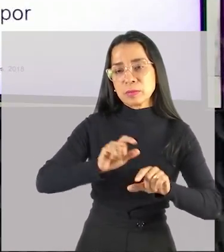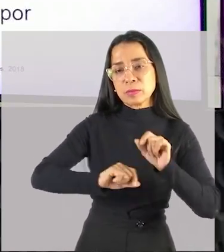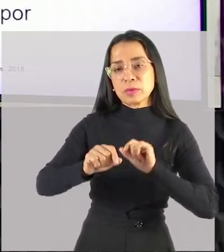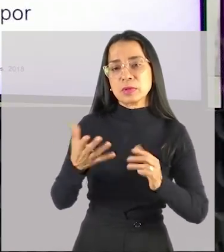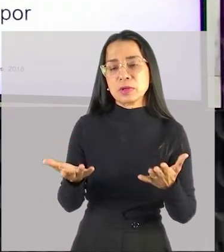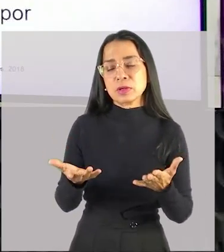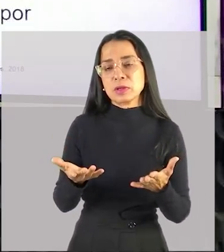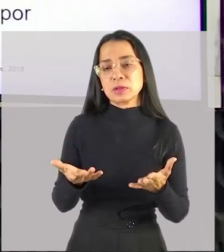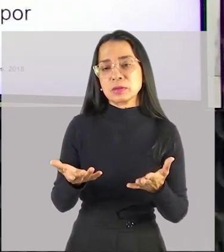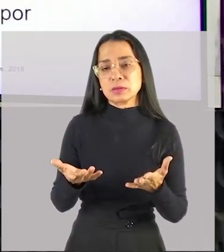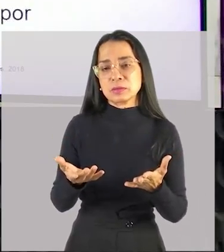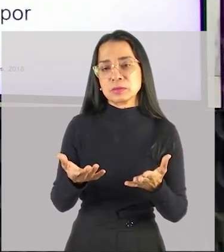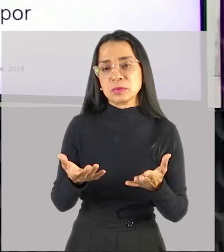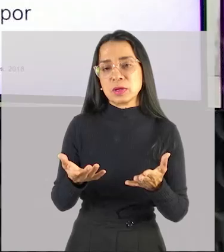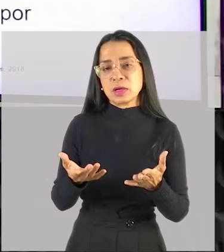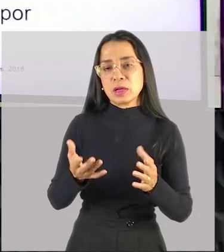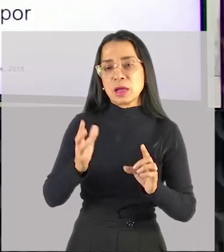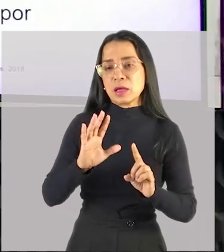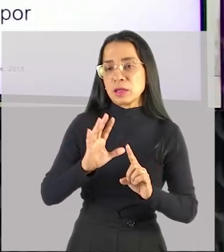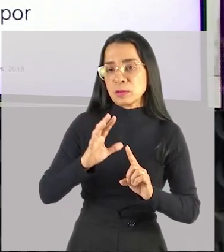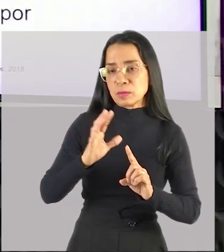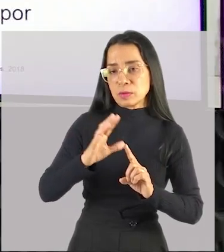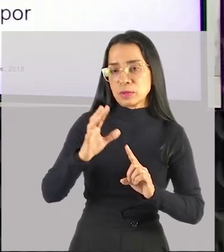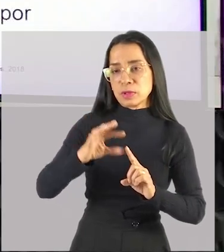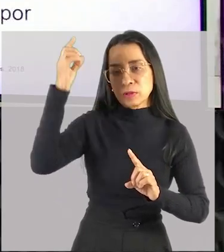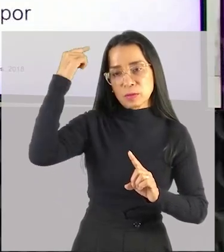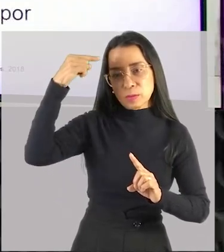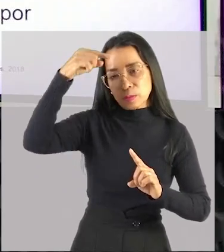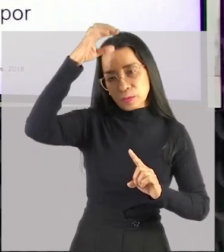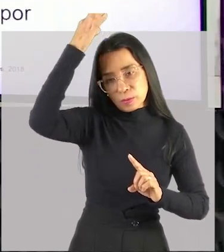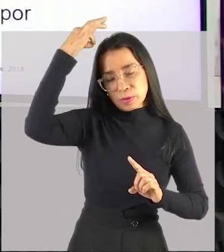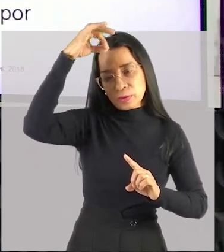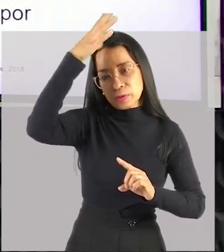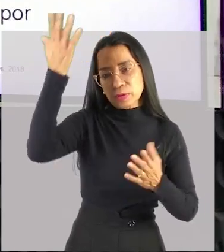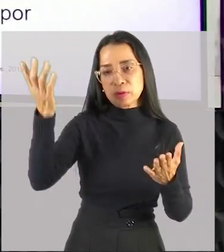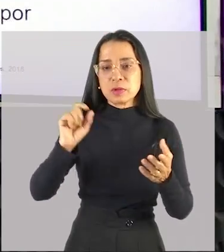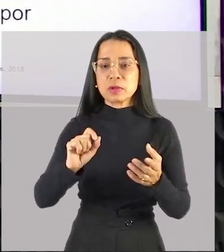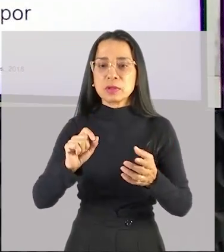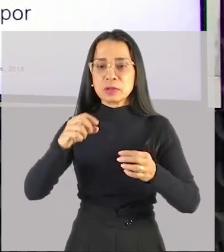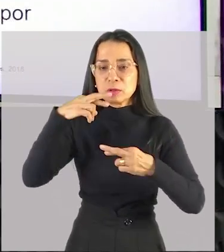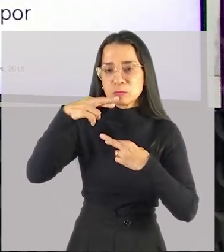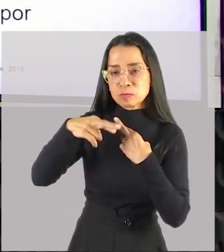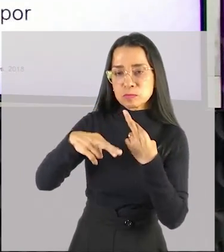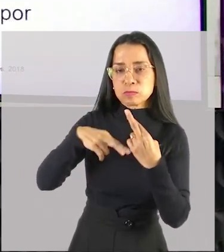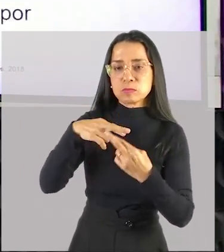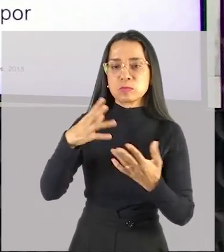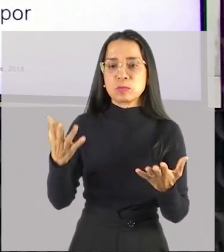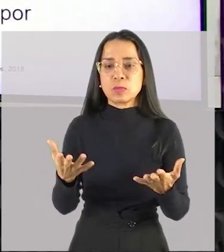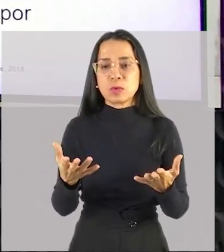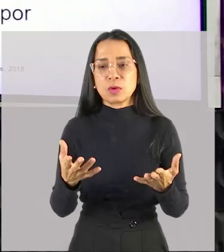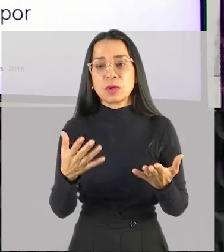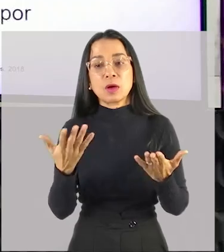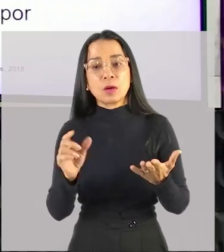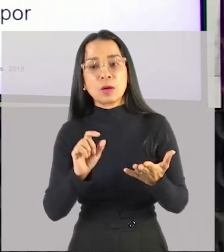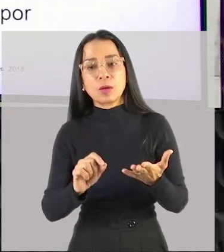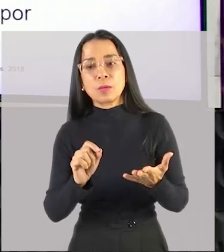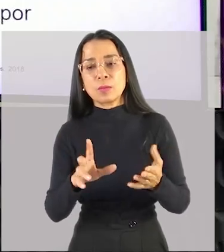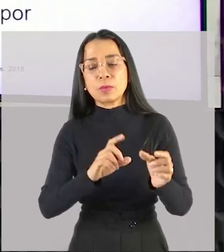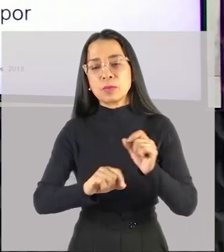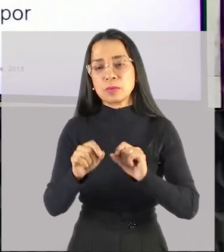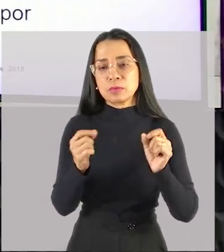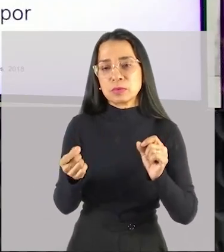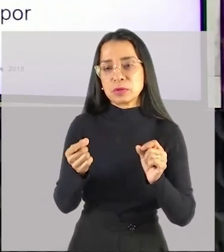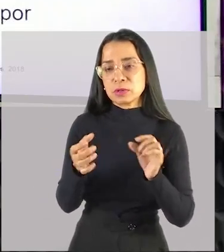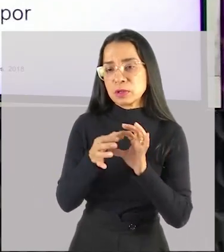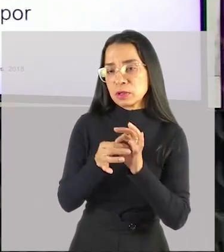revolte. Cumpre castigá-la e curvá-la à sujeição, tal ponto que esteja disposta para